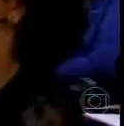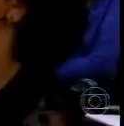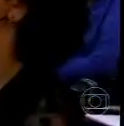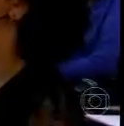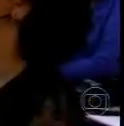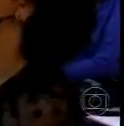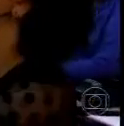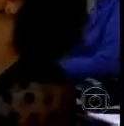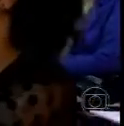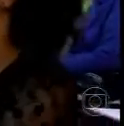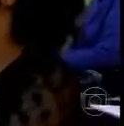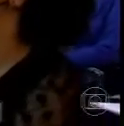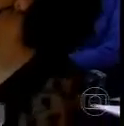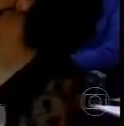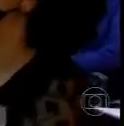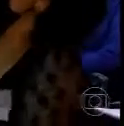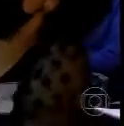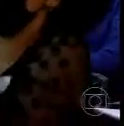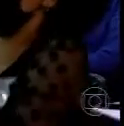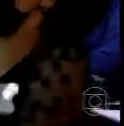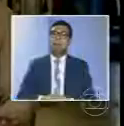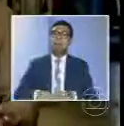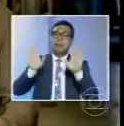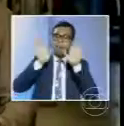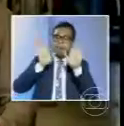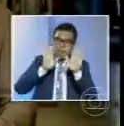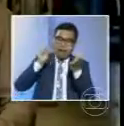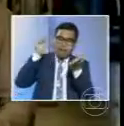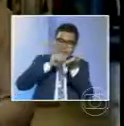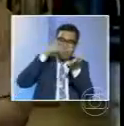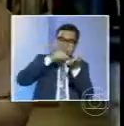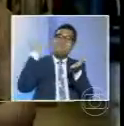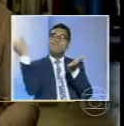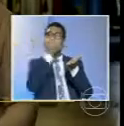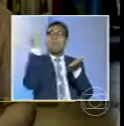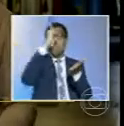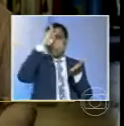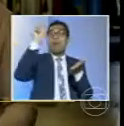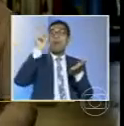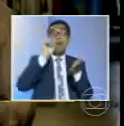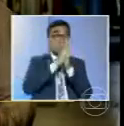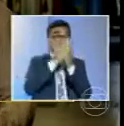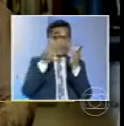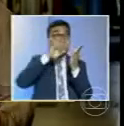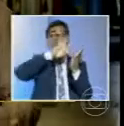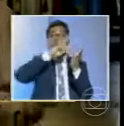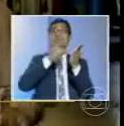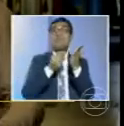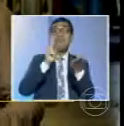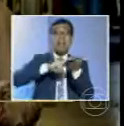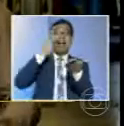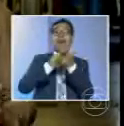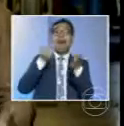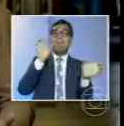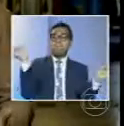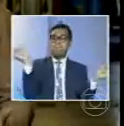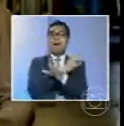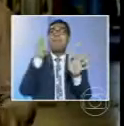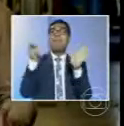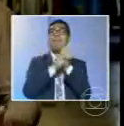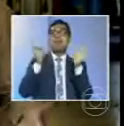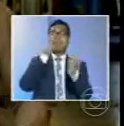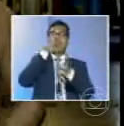sinais nos seus diversos idiomas. Mas ainda faltava o mais importante. Uma Bíblia totalmente traduzida